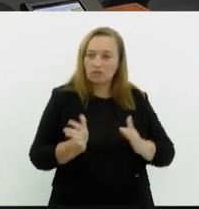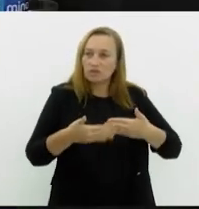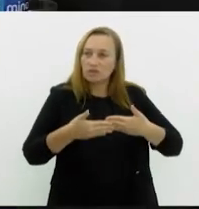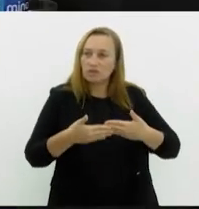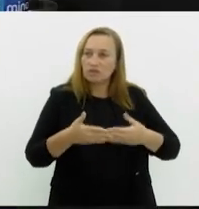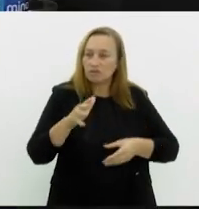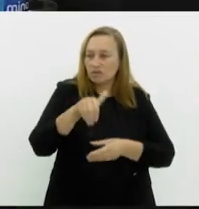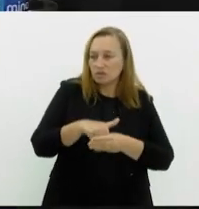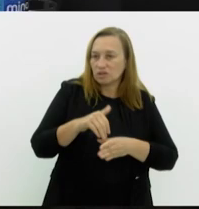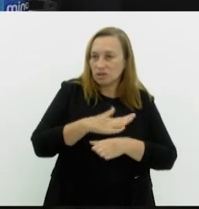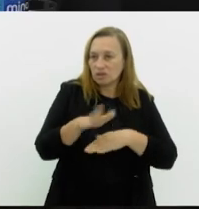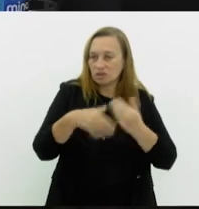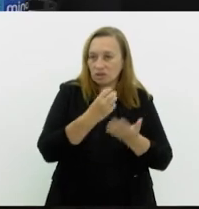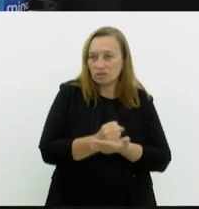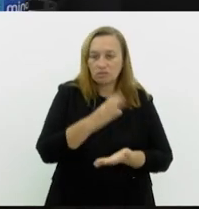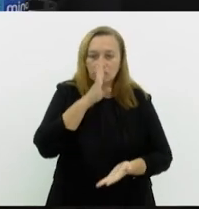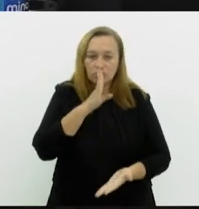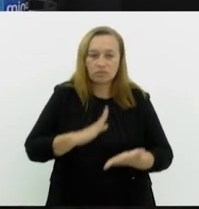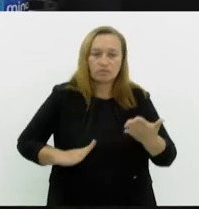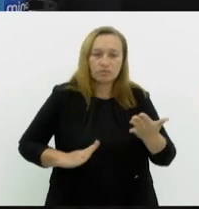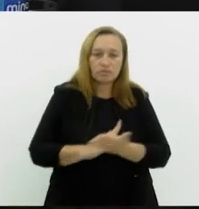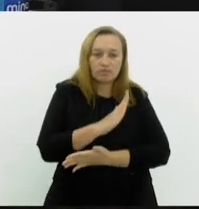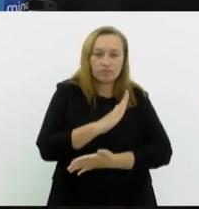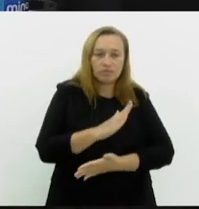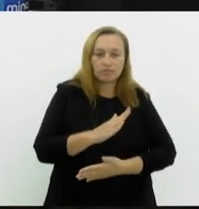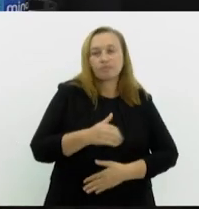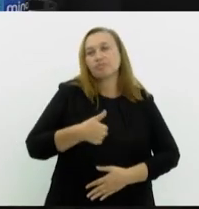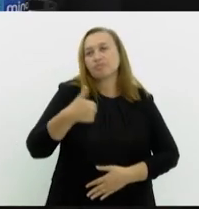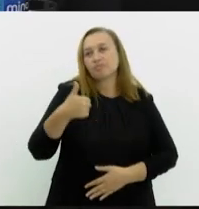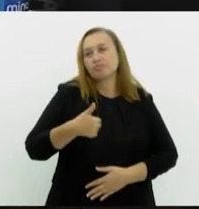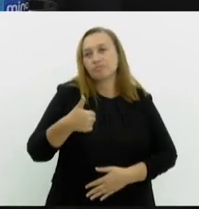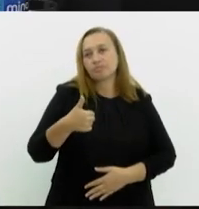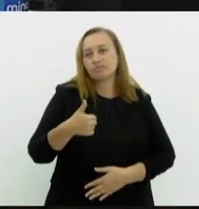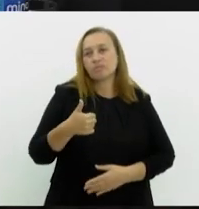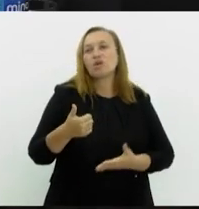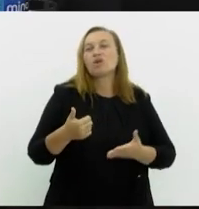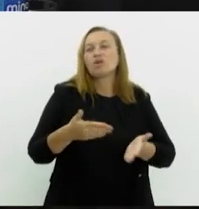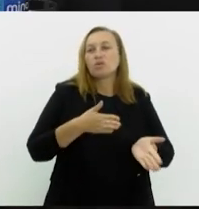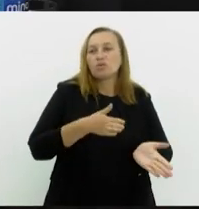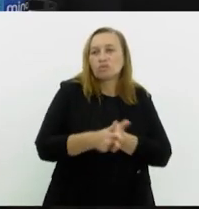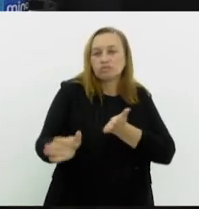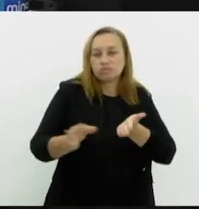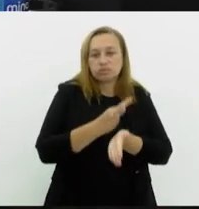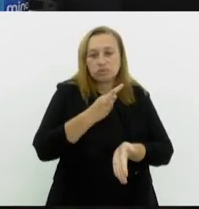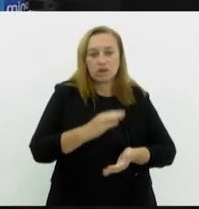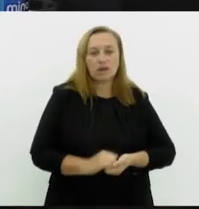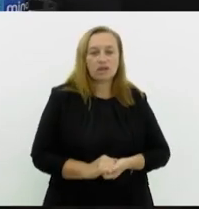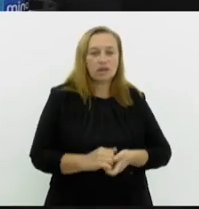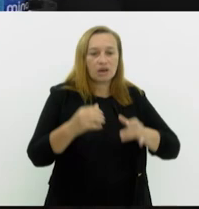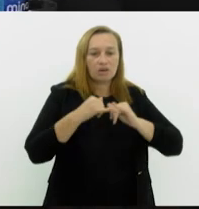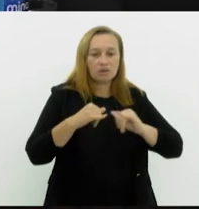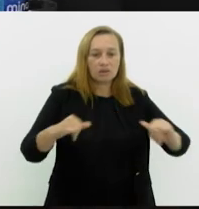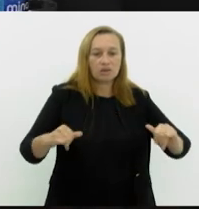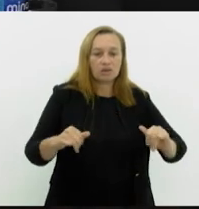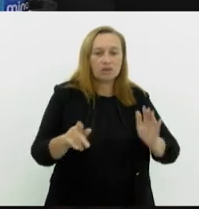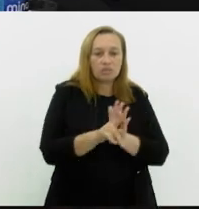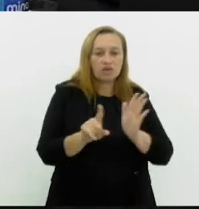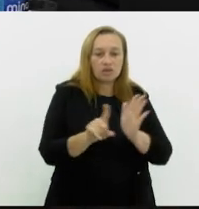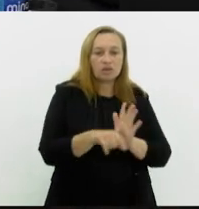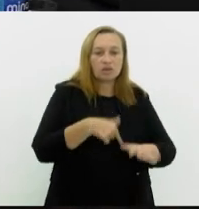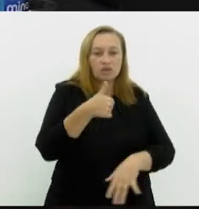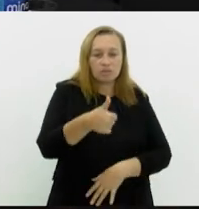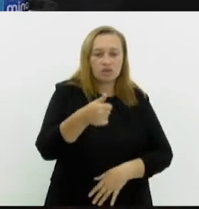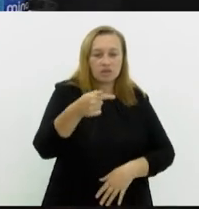Em votação, os senhores que aprovam permaneçam como estão. Aprovado, vai autógrafo. Anuncio, projeto de lei